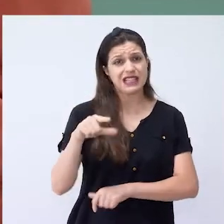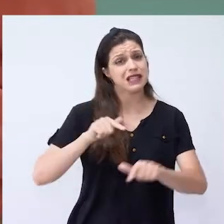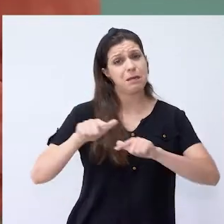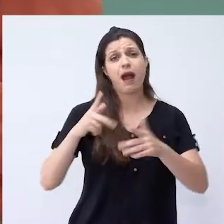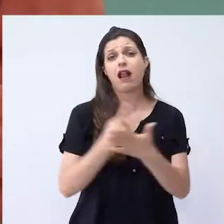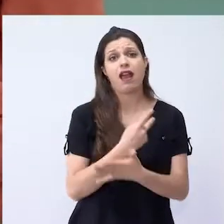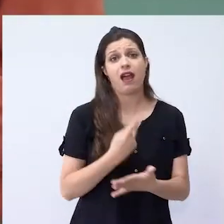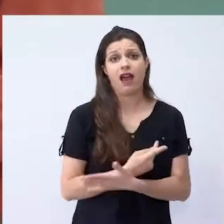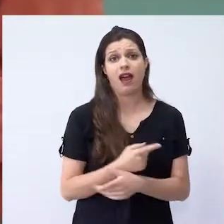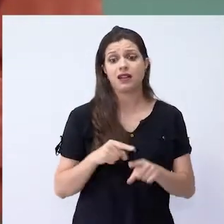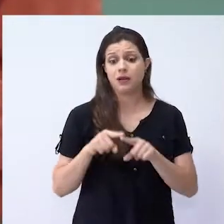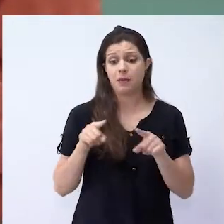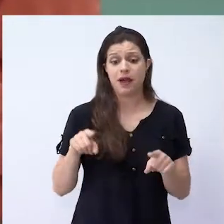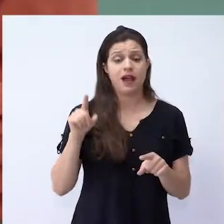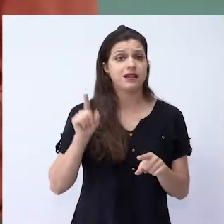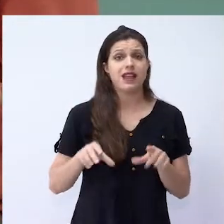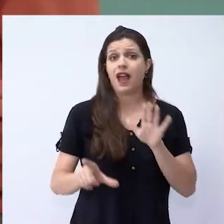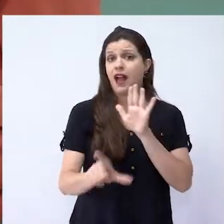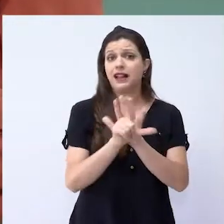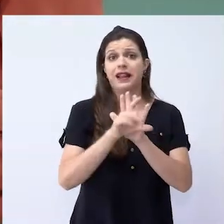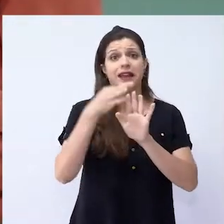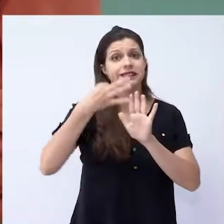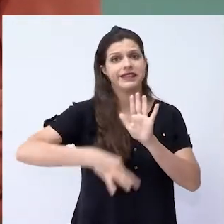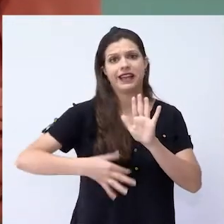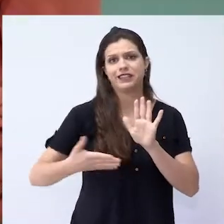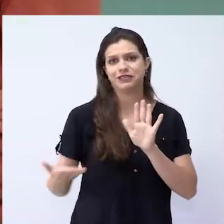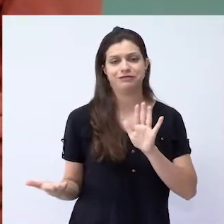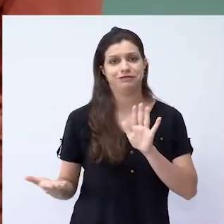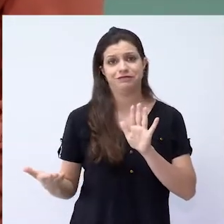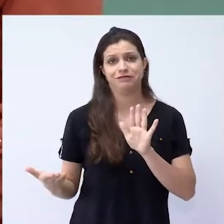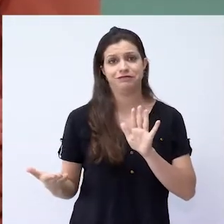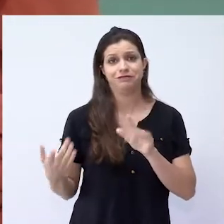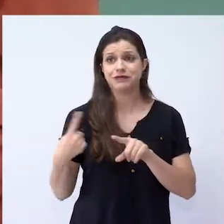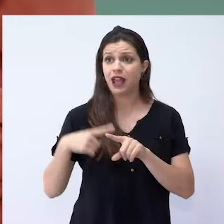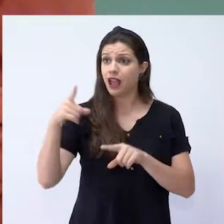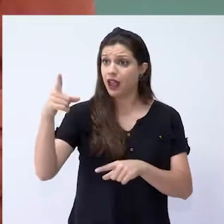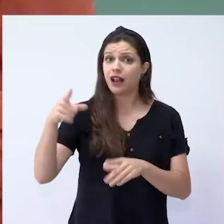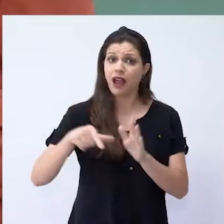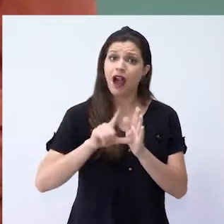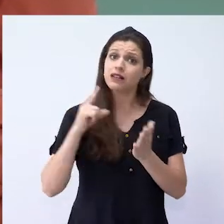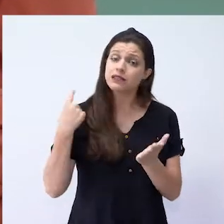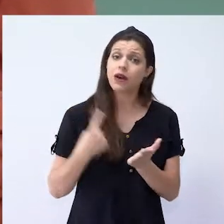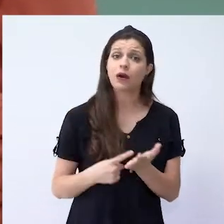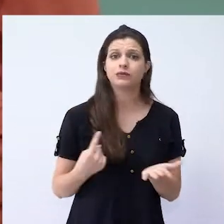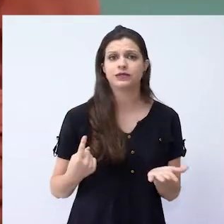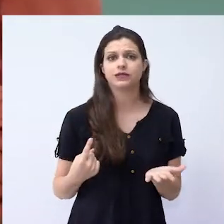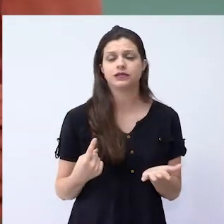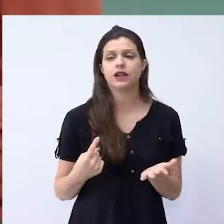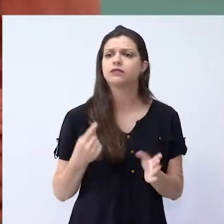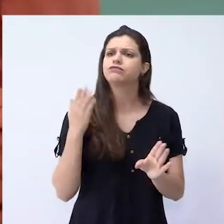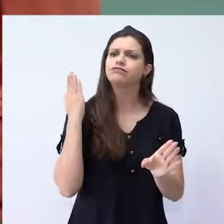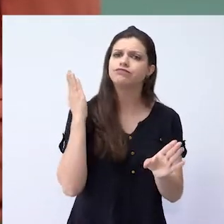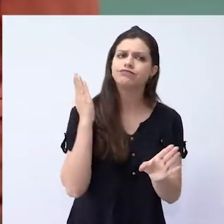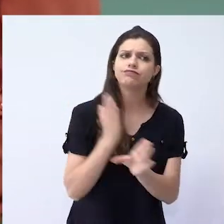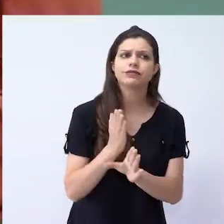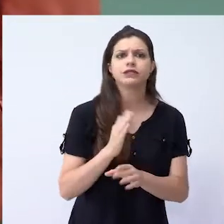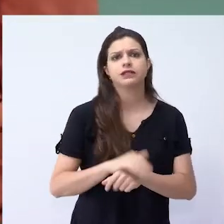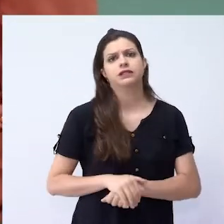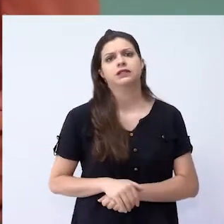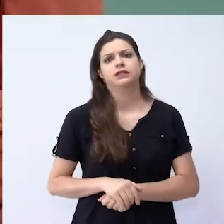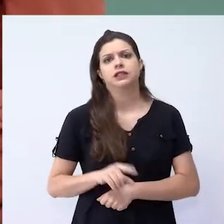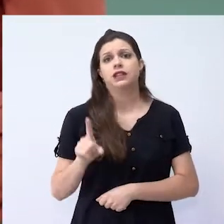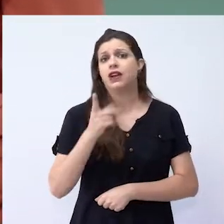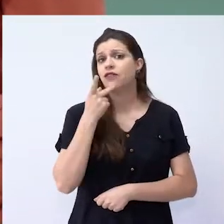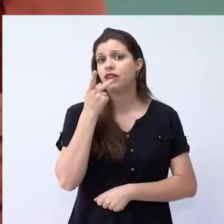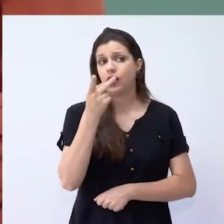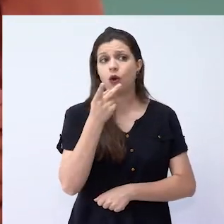abuso, quando na verdade a gente estava ali cumprindo mais do que a lei, o termo de ajustamento de conduta que ele havia firmado. Muito bem, nós constatamos,